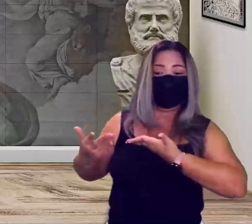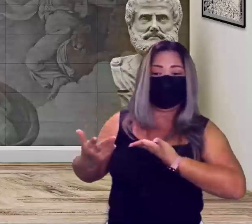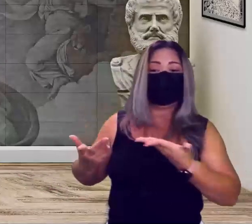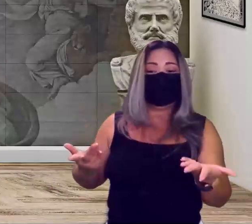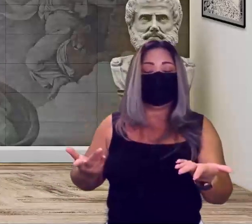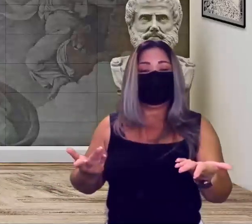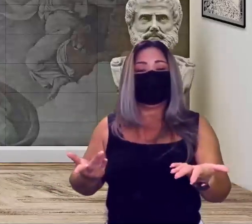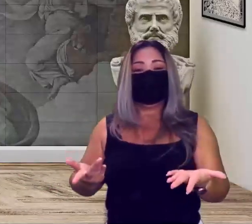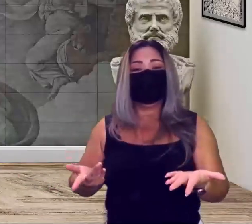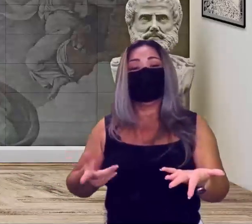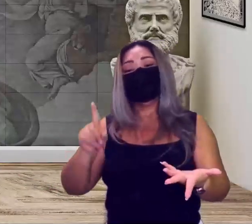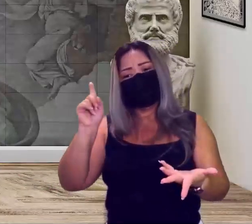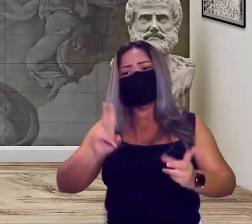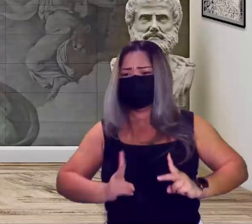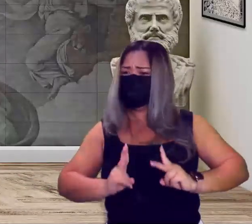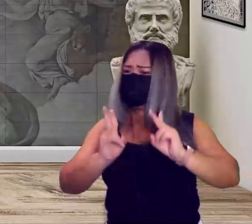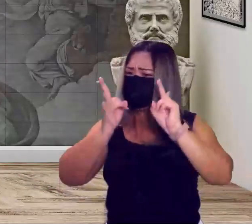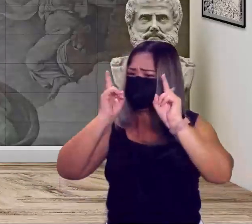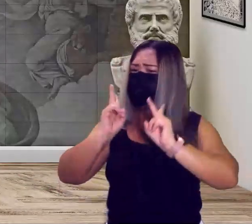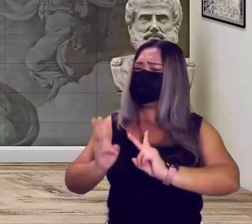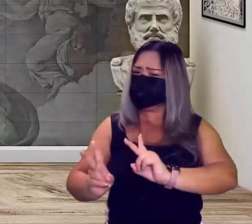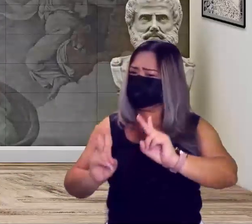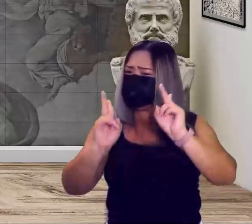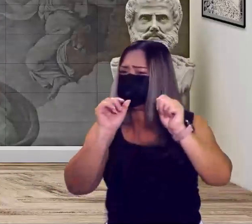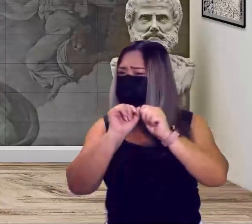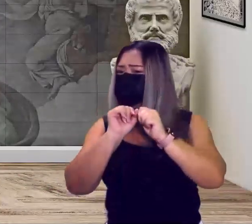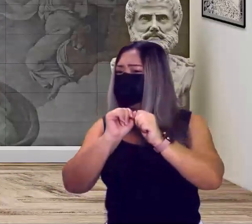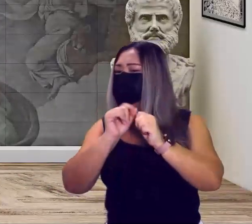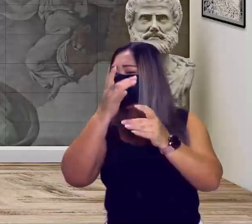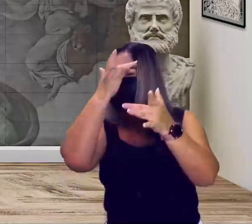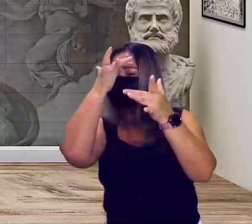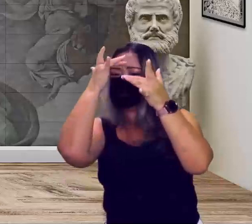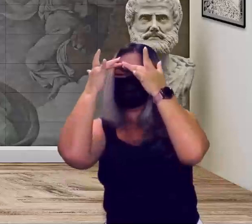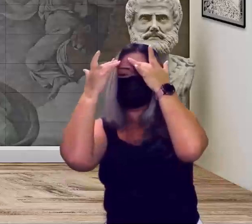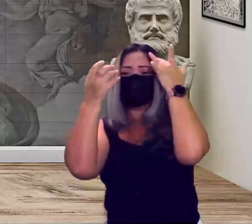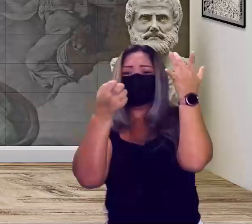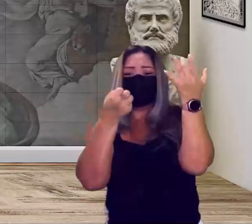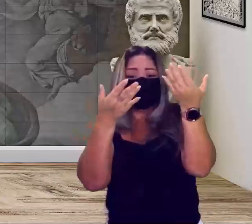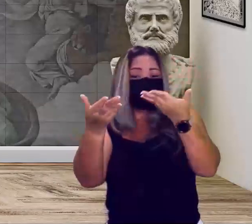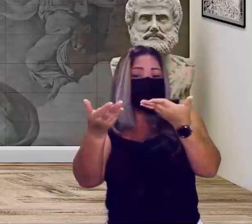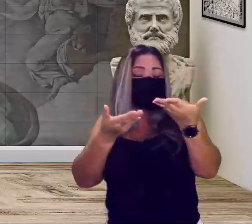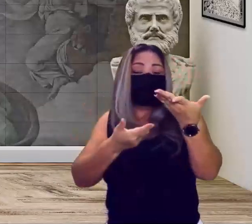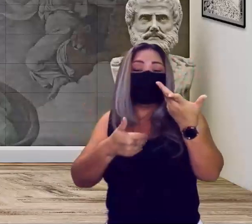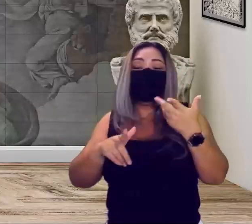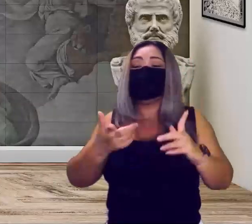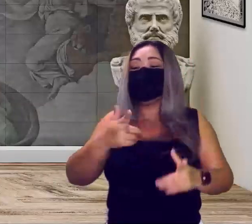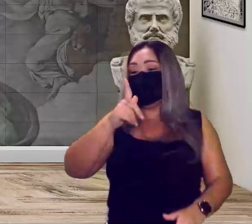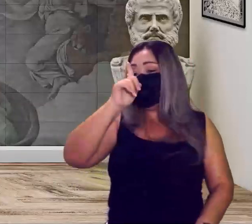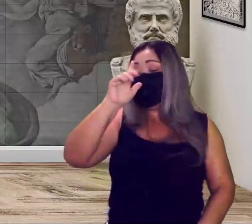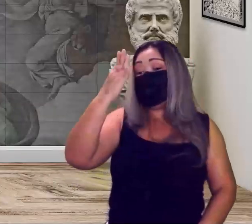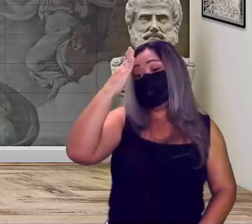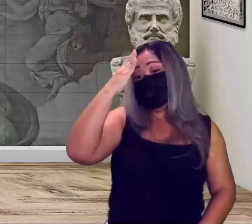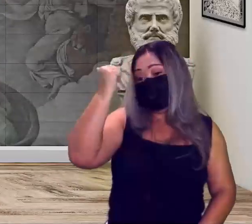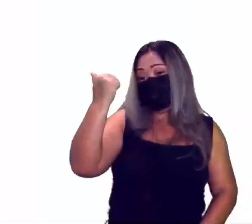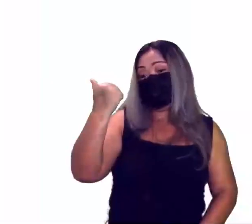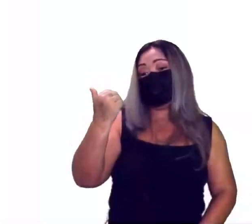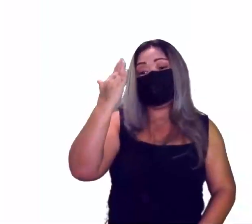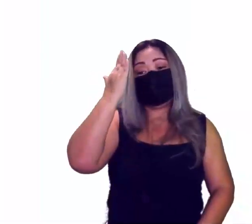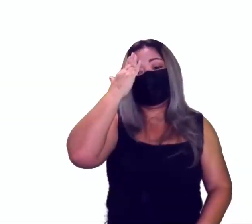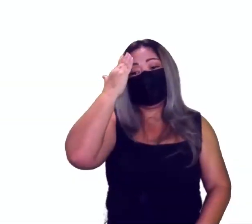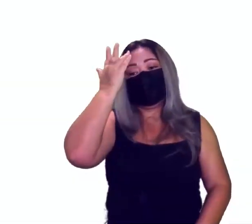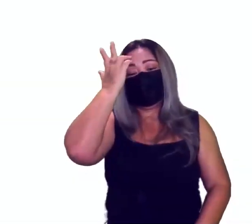etc. Então a gente tem que valorizar isso, né? Ter boas pessoas. Então os gregos querem saber, vamos lá? Continuando, olha